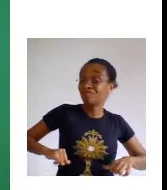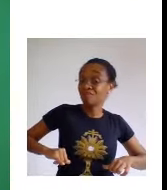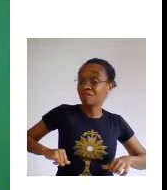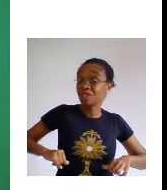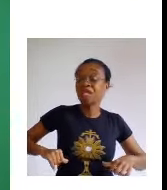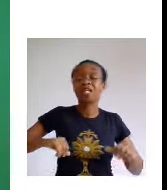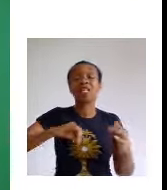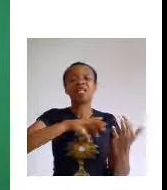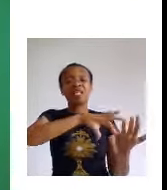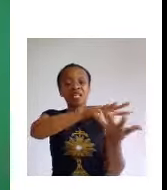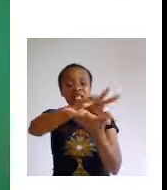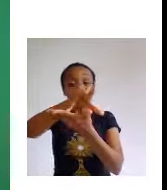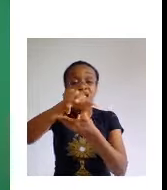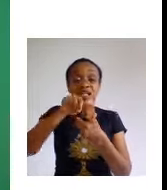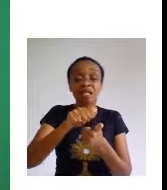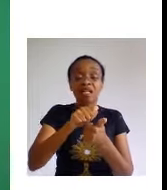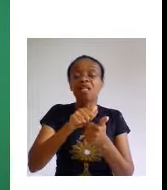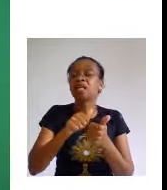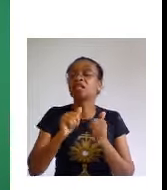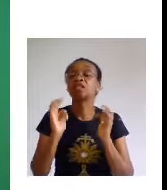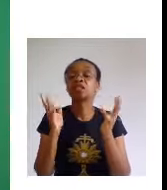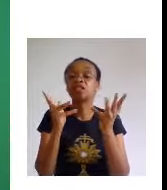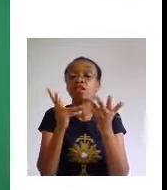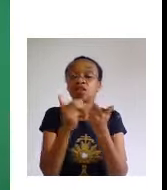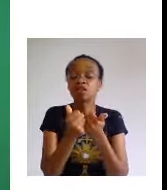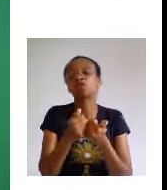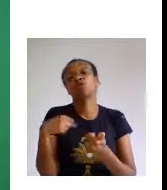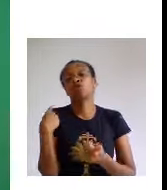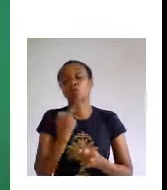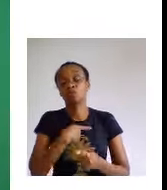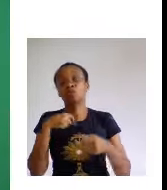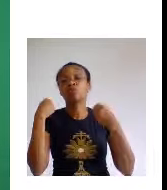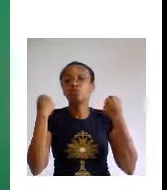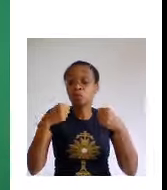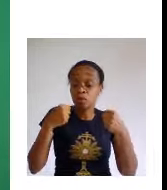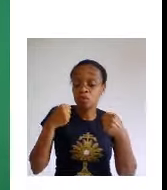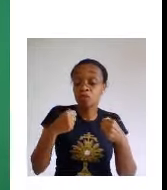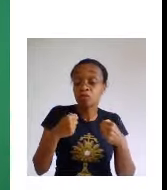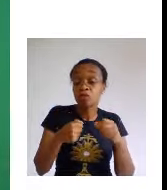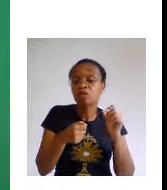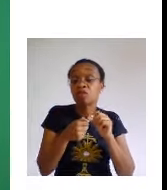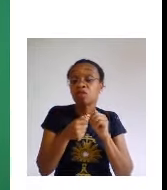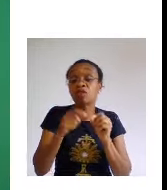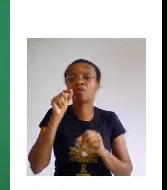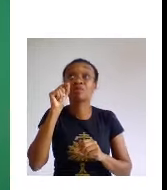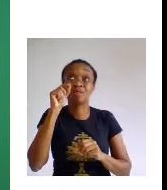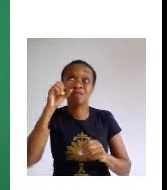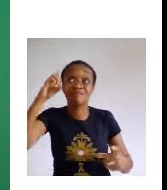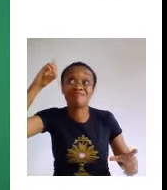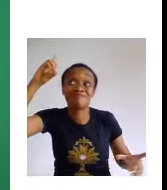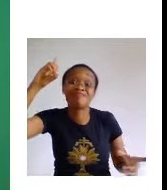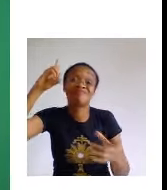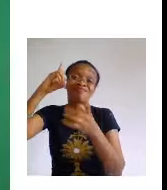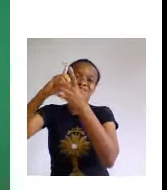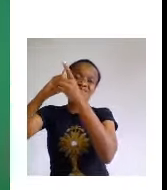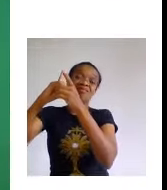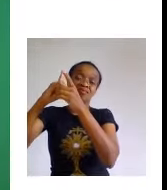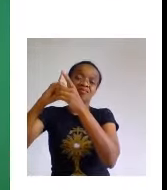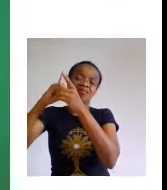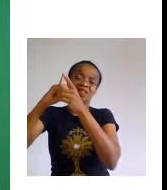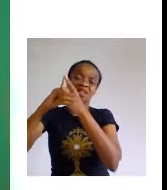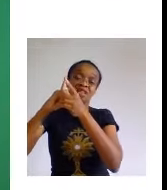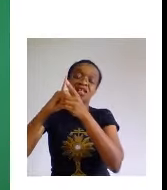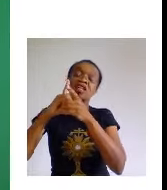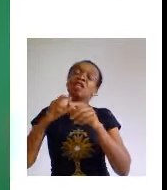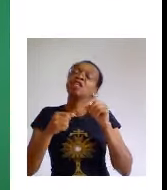comum, já está dando sinais de que nós precisamos nos reconectar com o nosso Criador, de construir